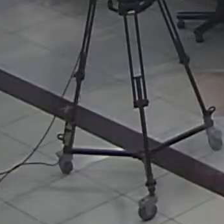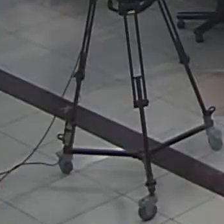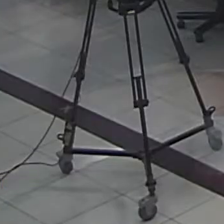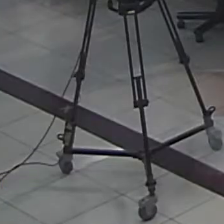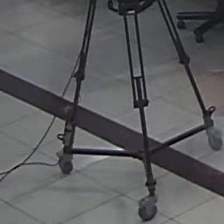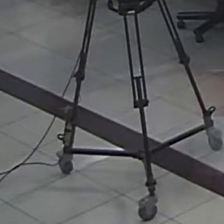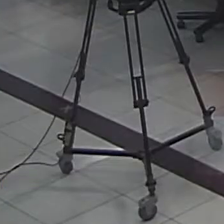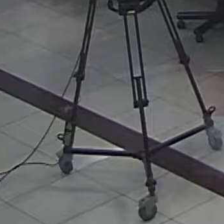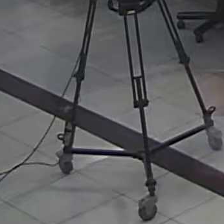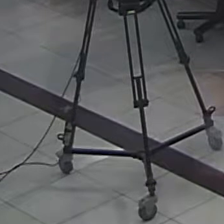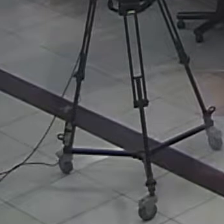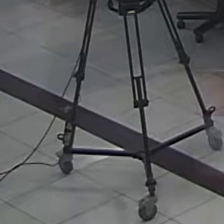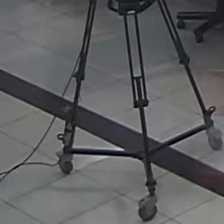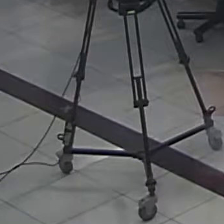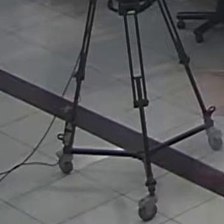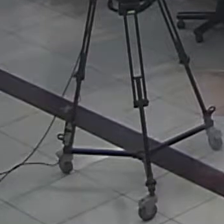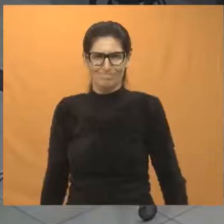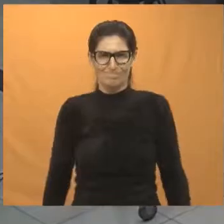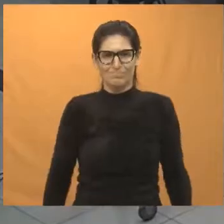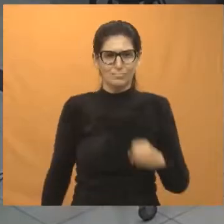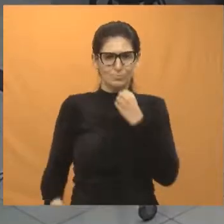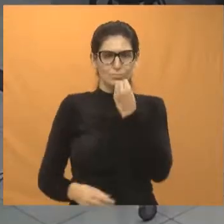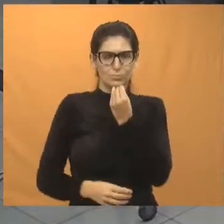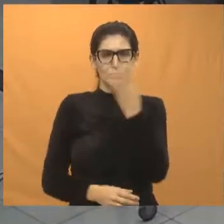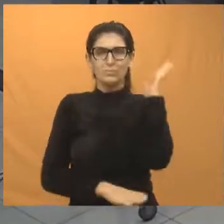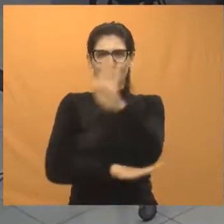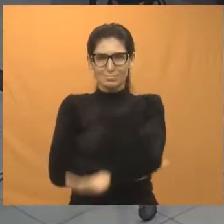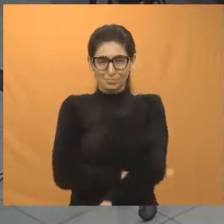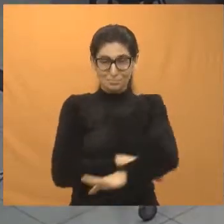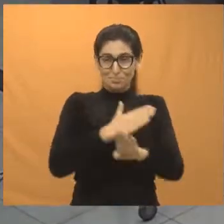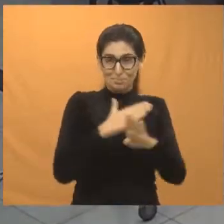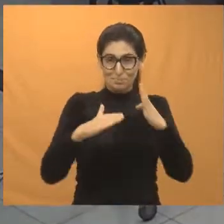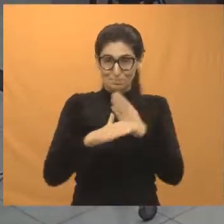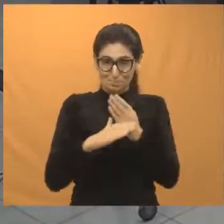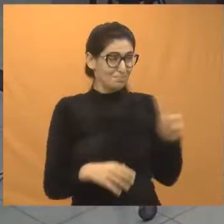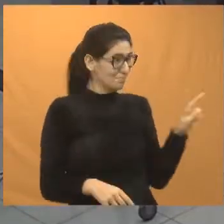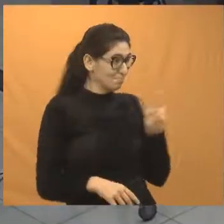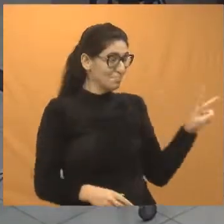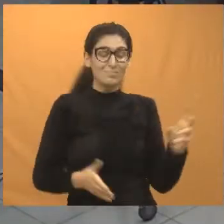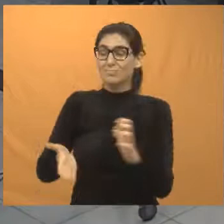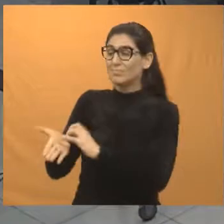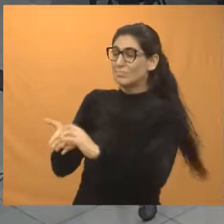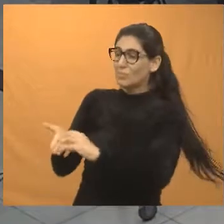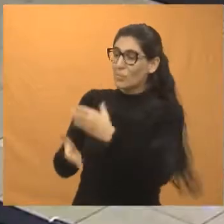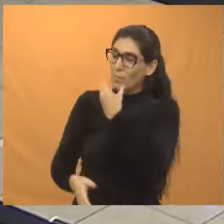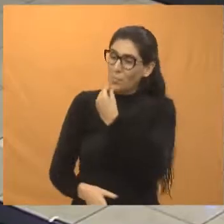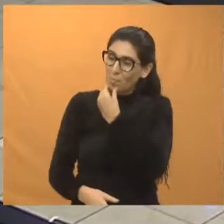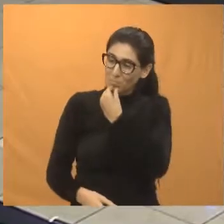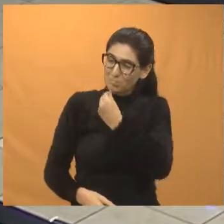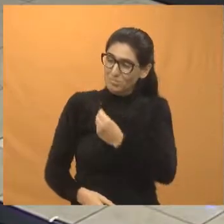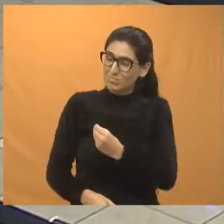Boa tarde a todos, nobres vereadores, hoje em especial o secretário do Meio Ambiente, Júlio